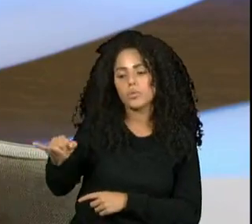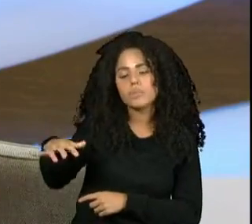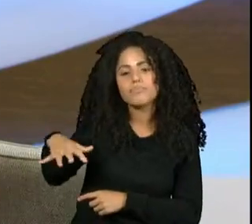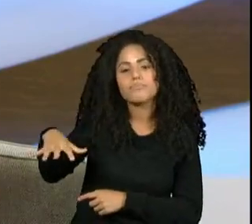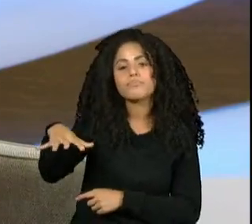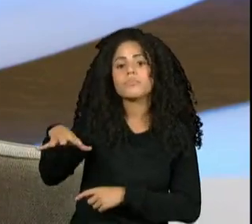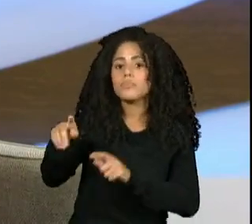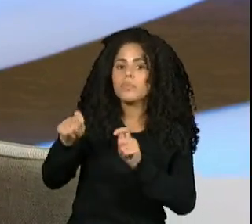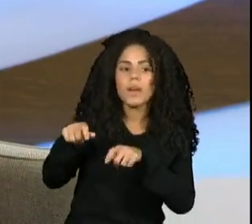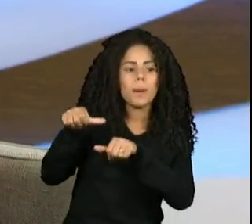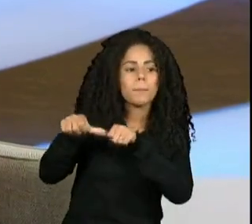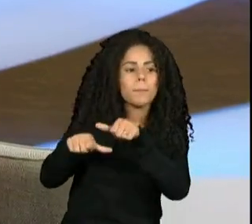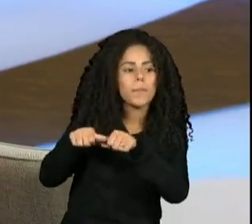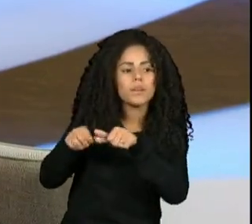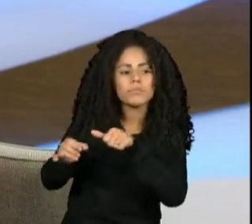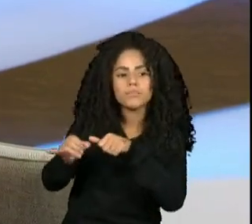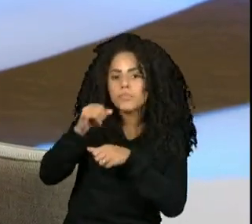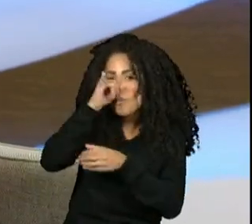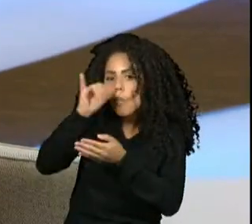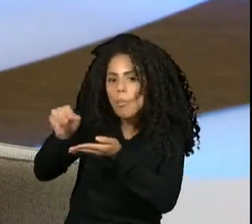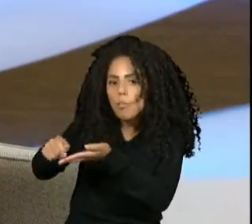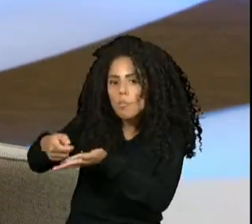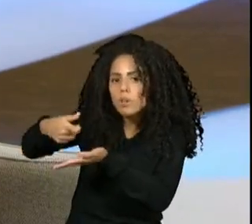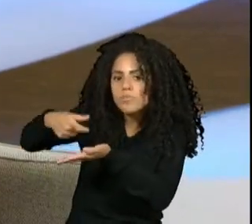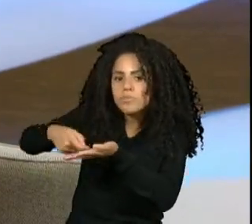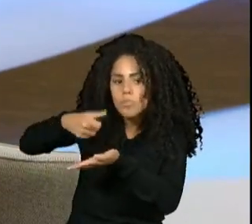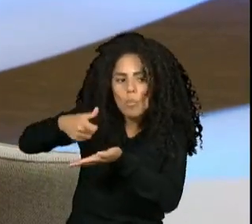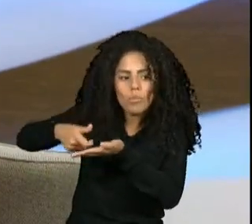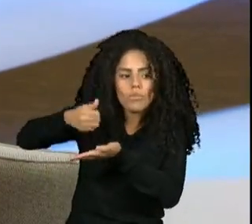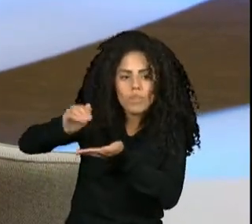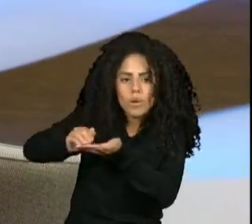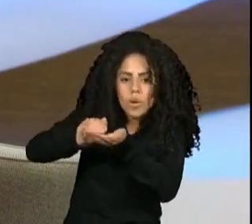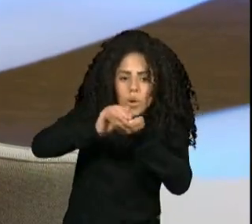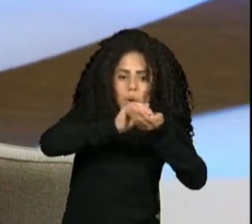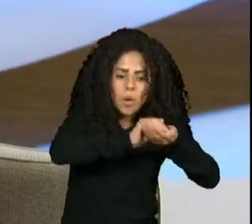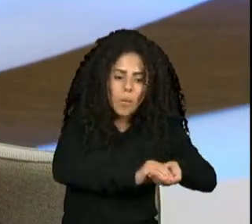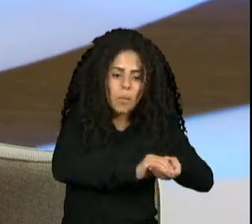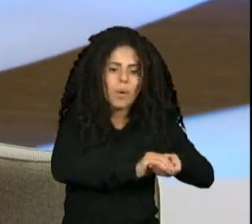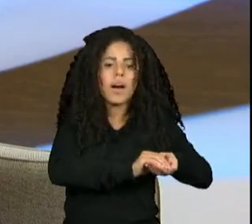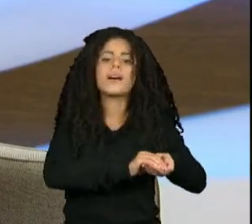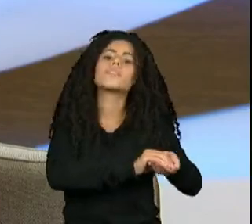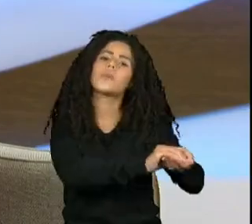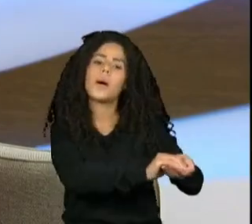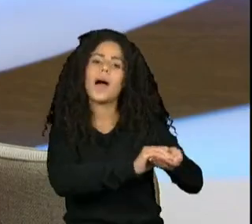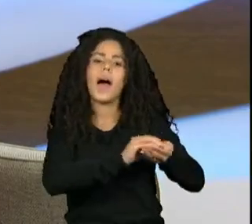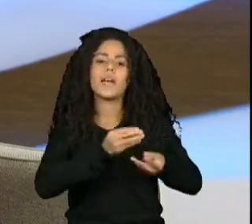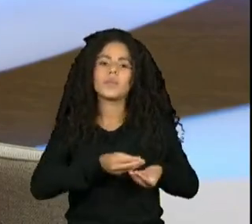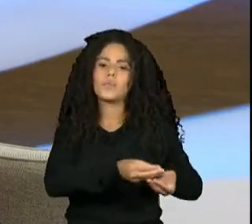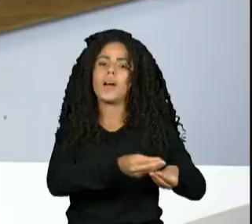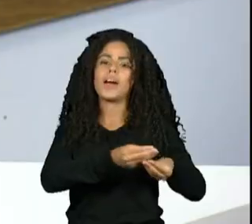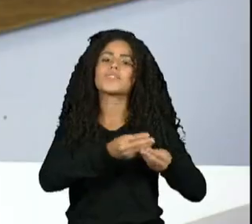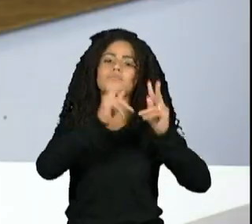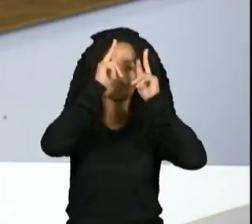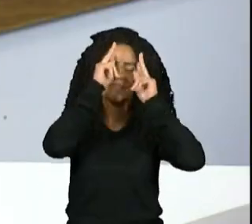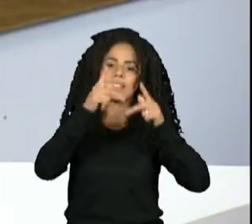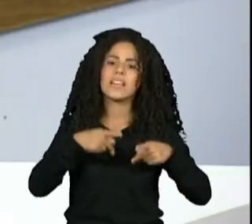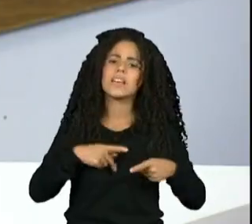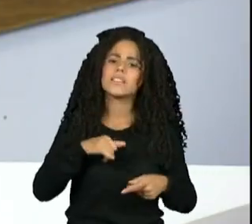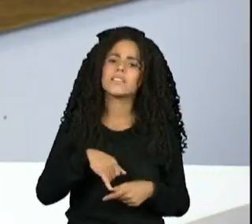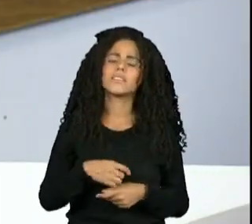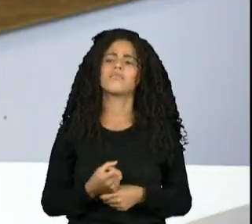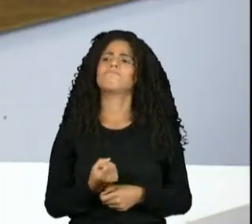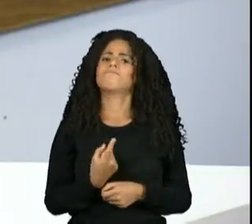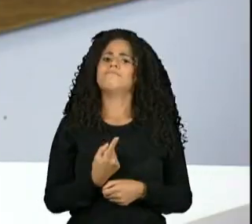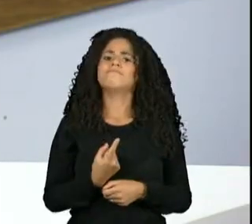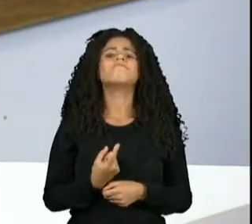genes editados, e esses porcos, então, vão poder ser doadores de órgãos, né? E nós ficamos